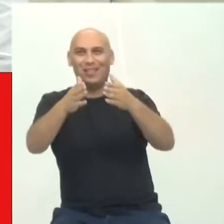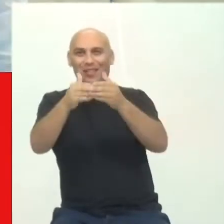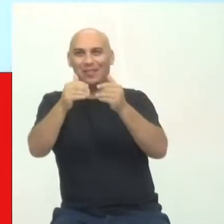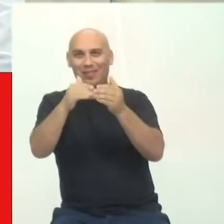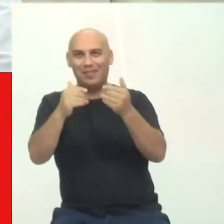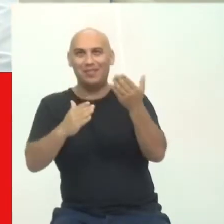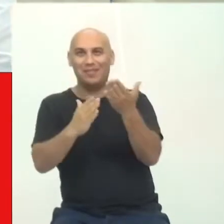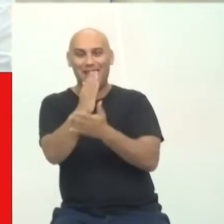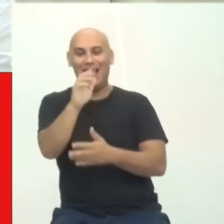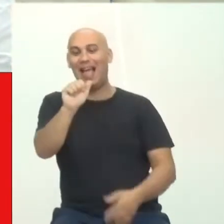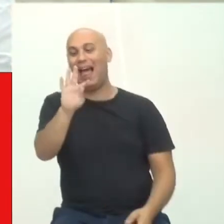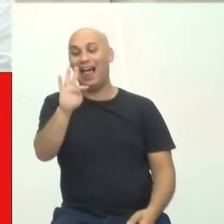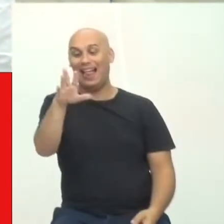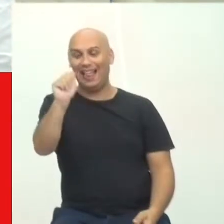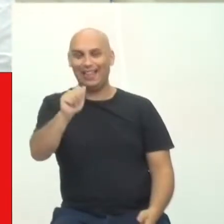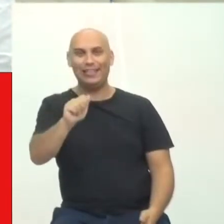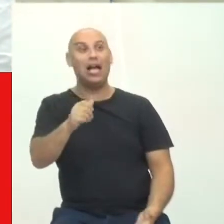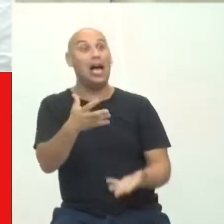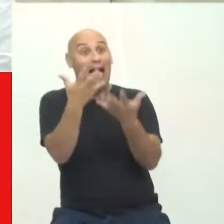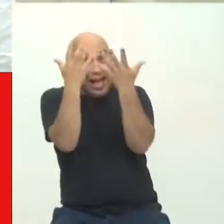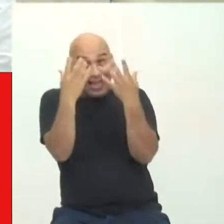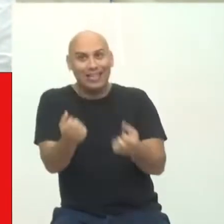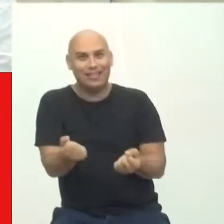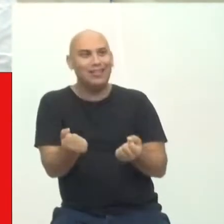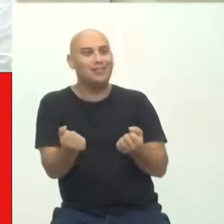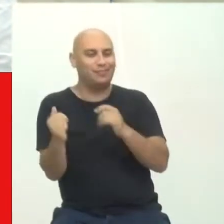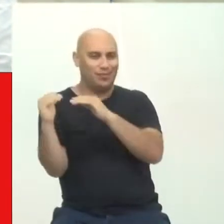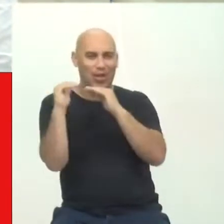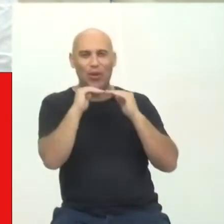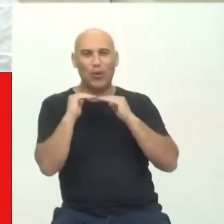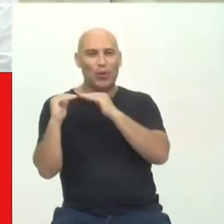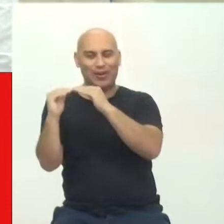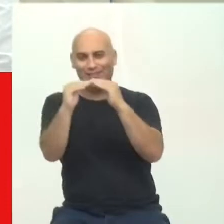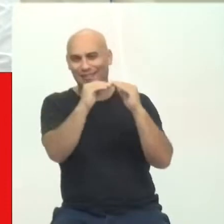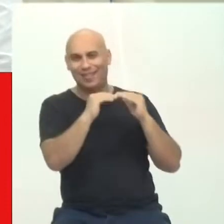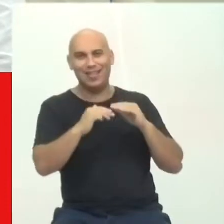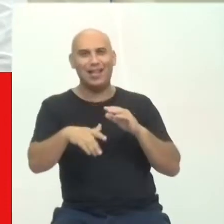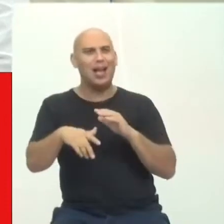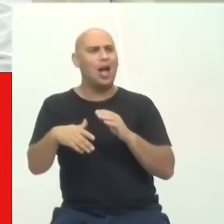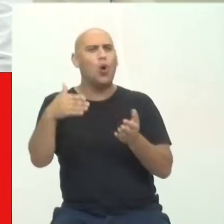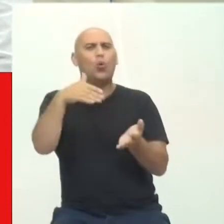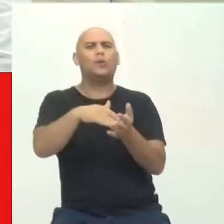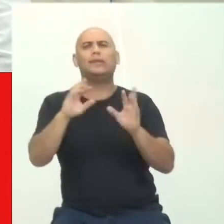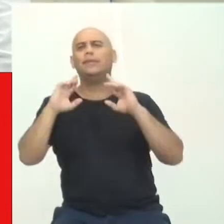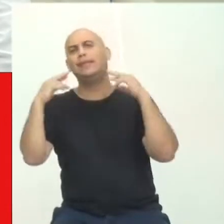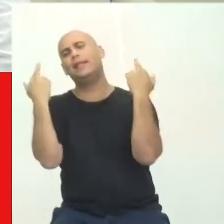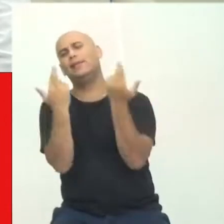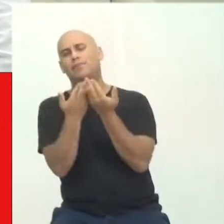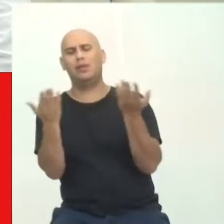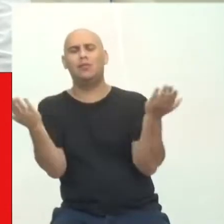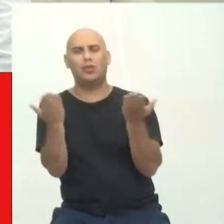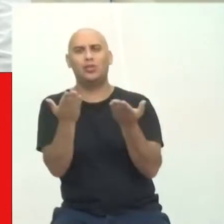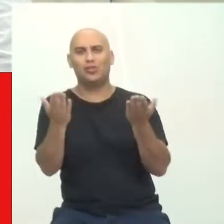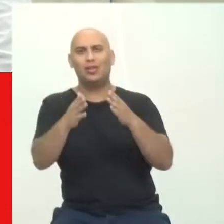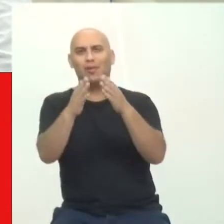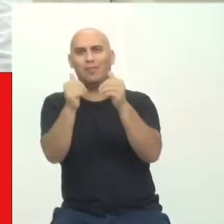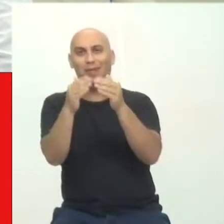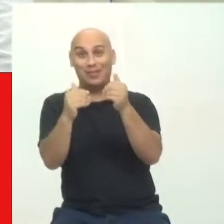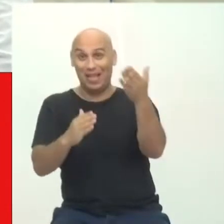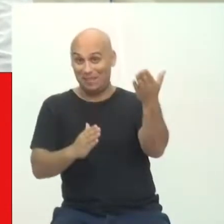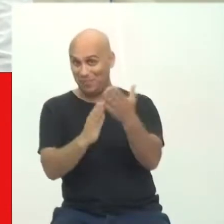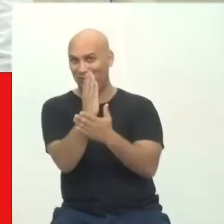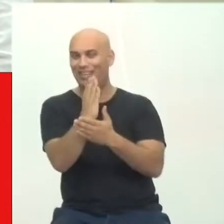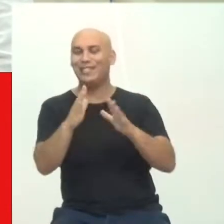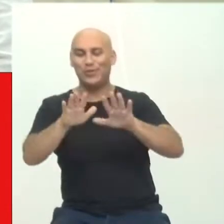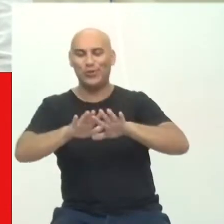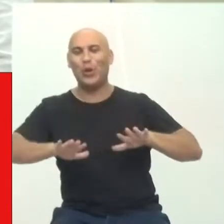a ata. Não sei se vocês todos tiveram acesso à ata da nossa última reunião, a qual solicito a aprovação